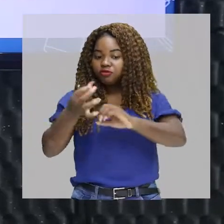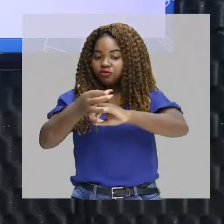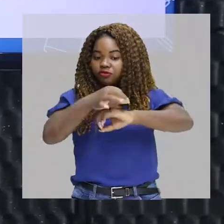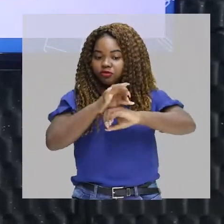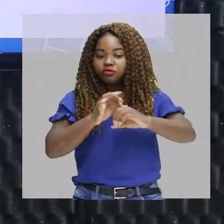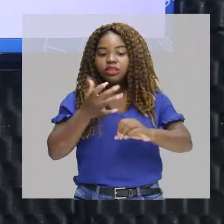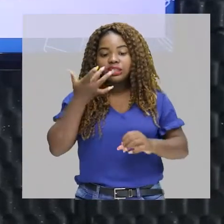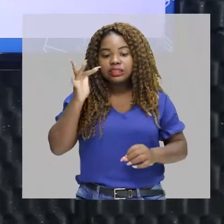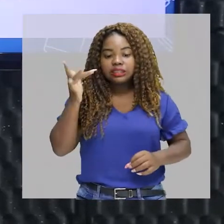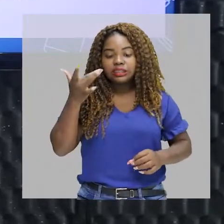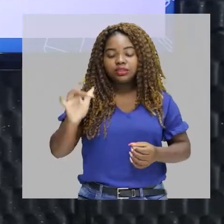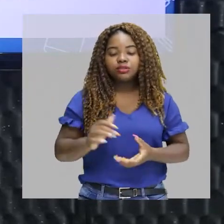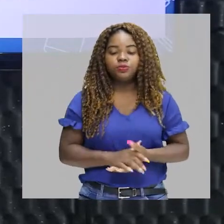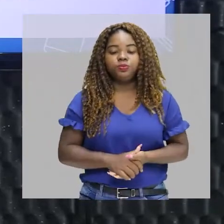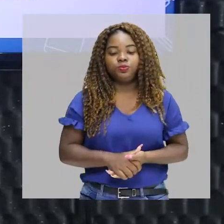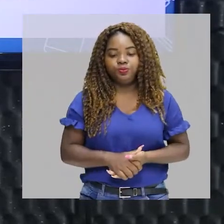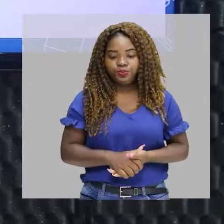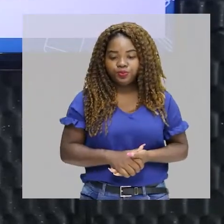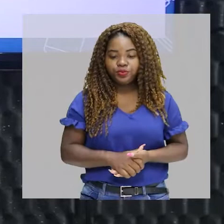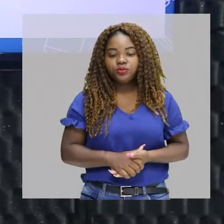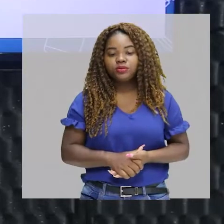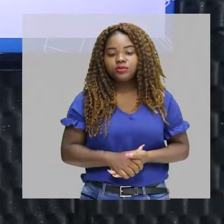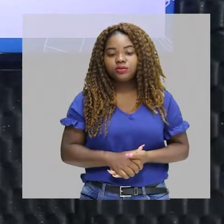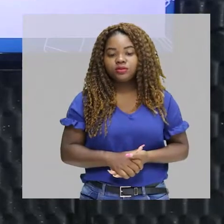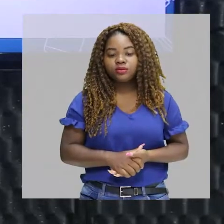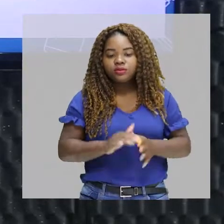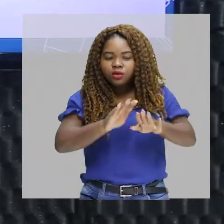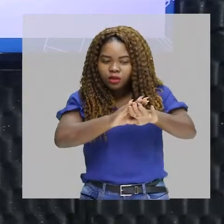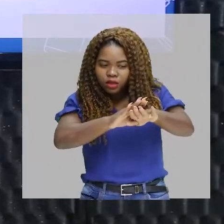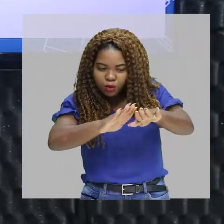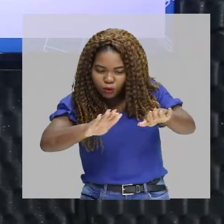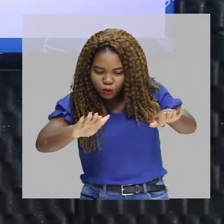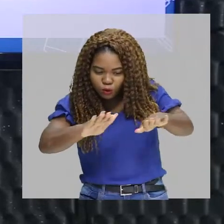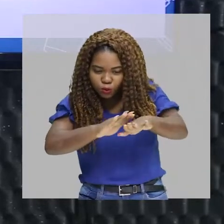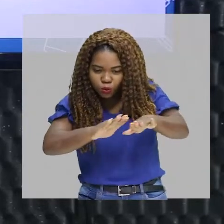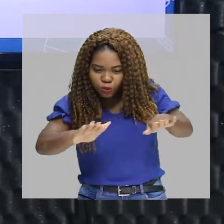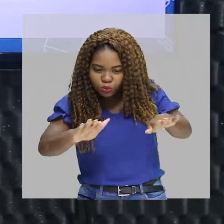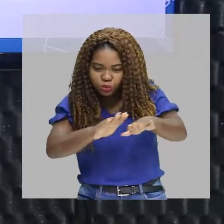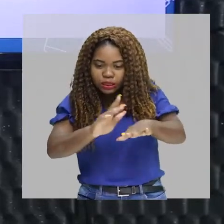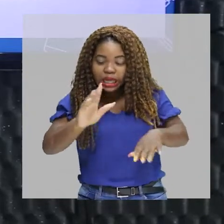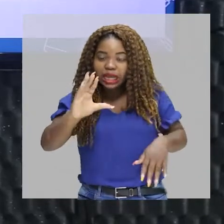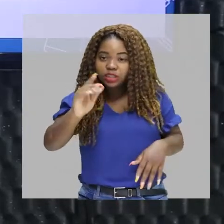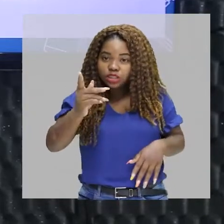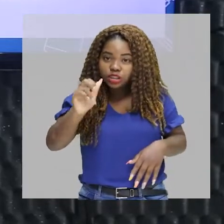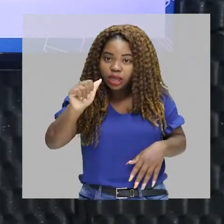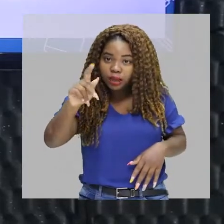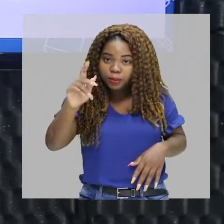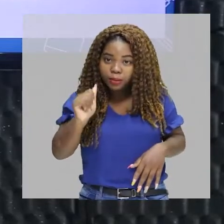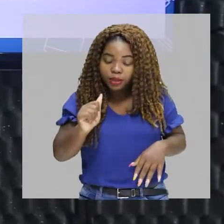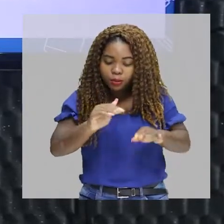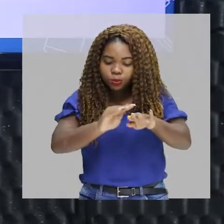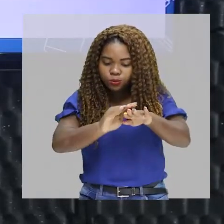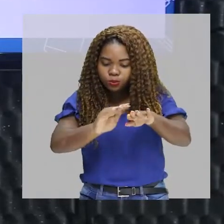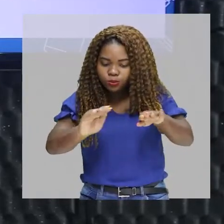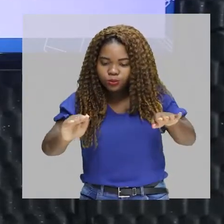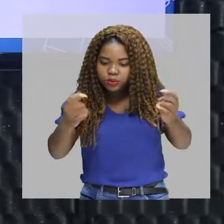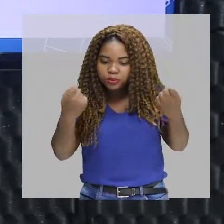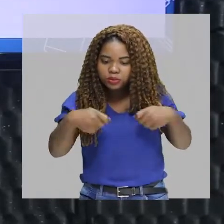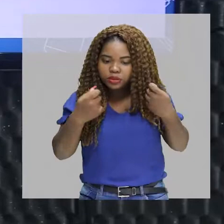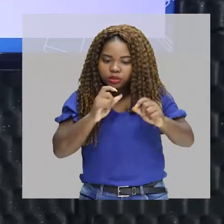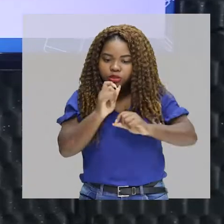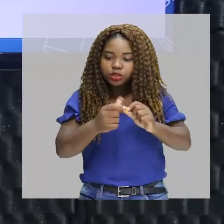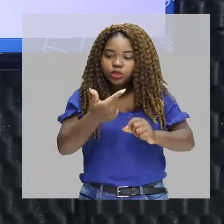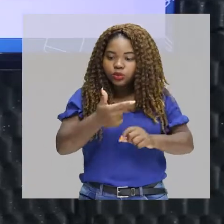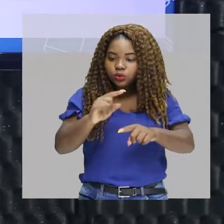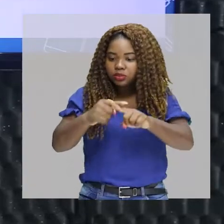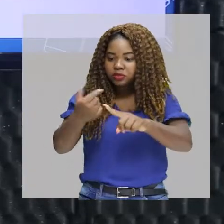Então, para a gente poder cobrir a superfície dessa chapa, foram necessários 2 vezes 10 elevado